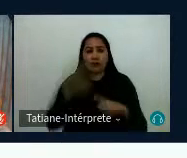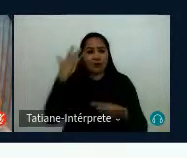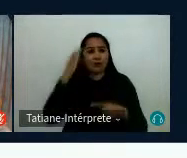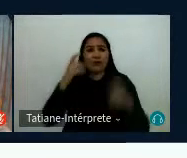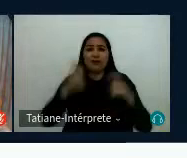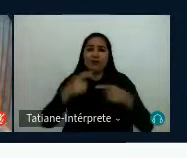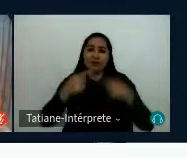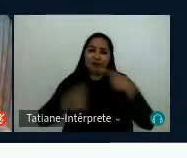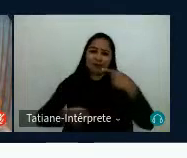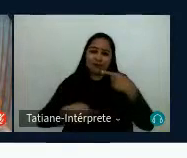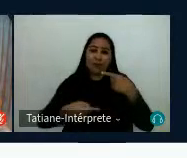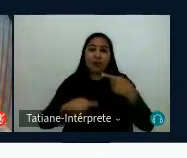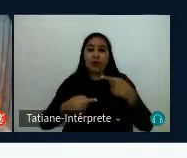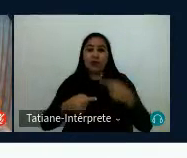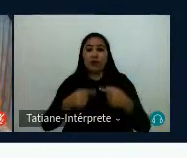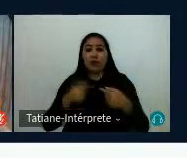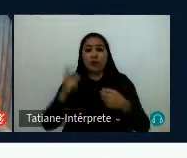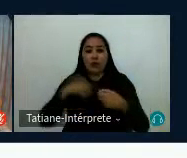aqui.